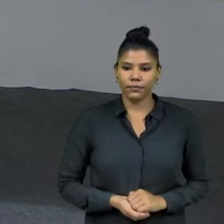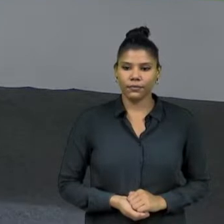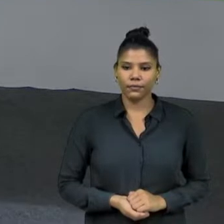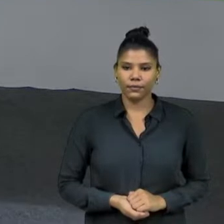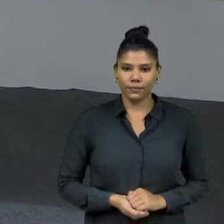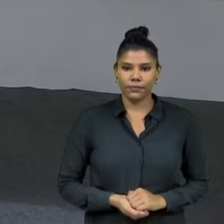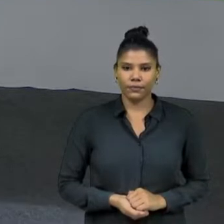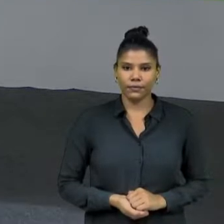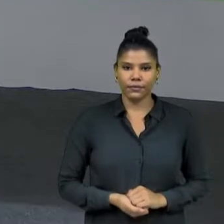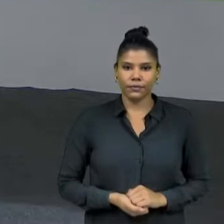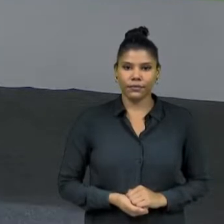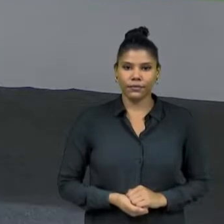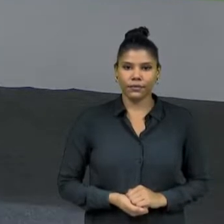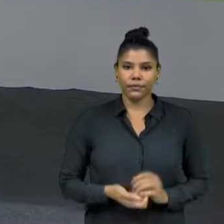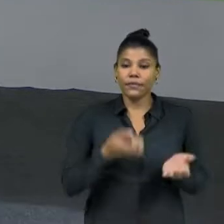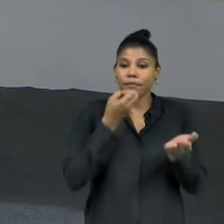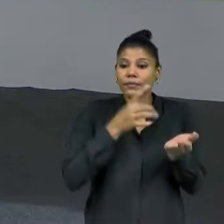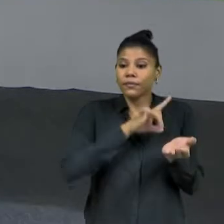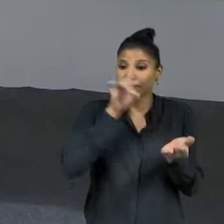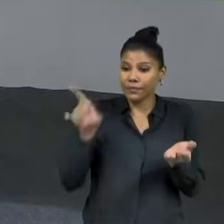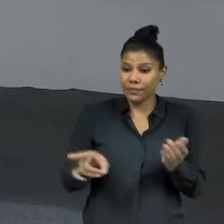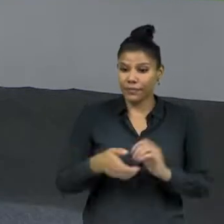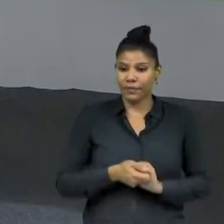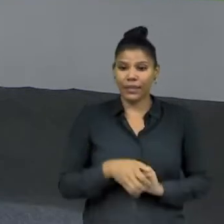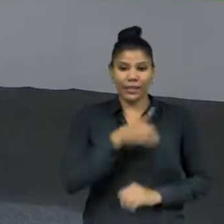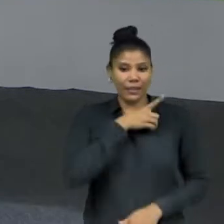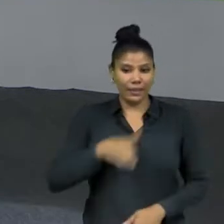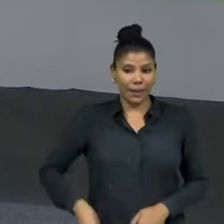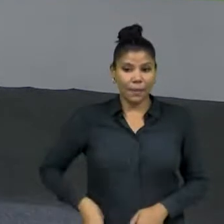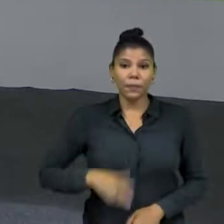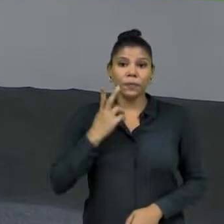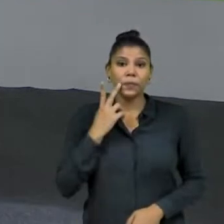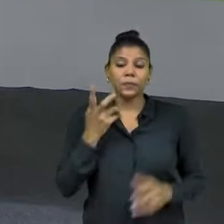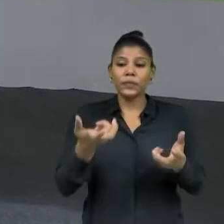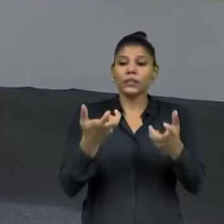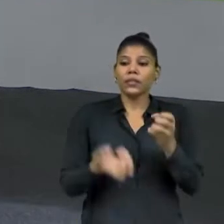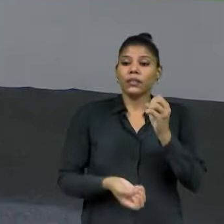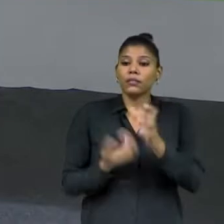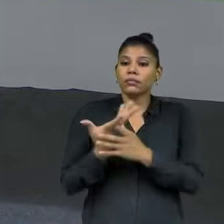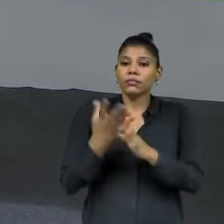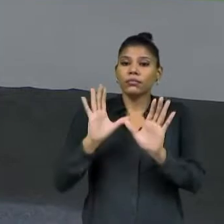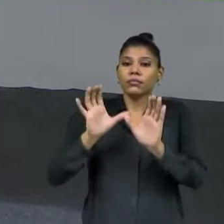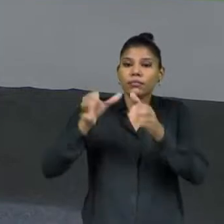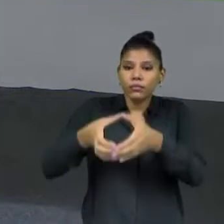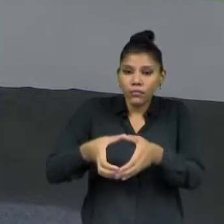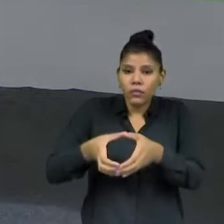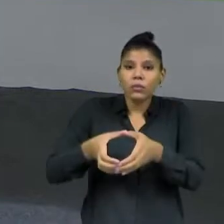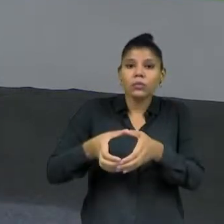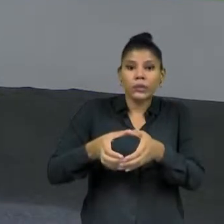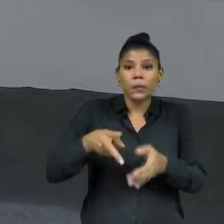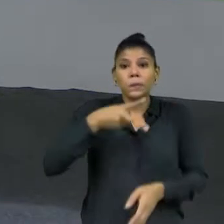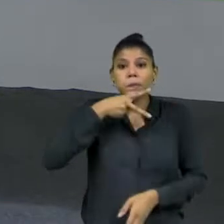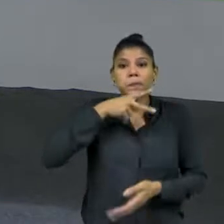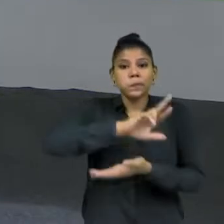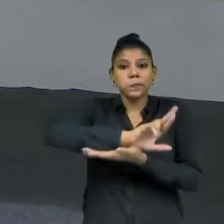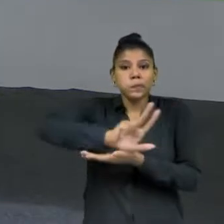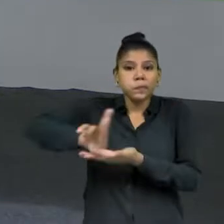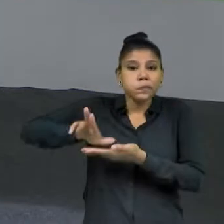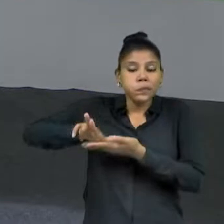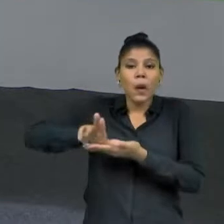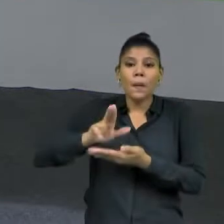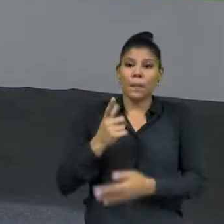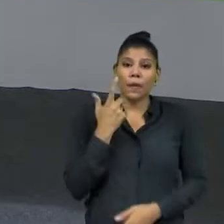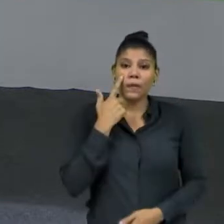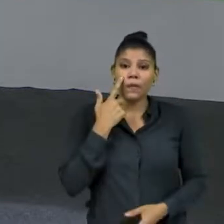Bom dia. Deputados cearenses articulam a criação de uma comissão suprapartidária para acompanhar o reajuste da tarifa